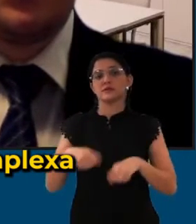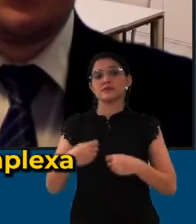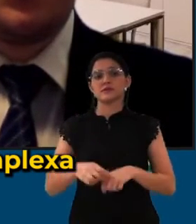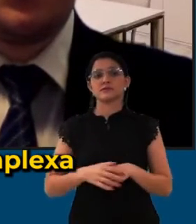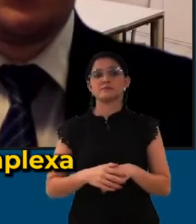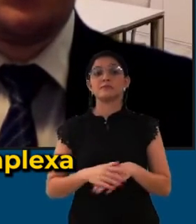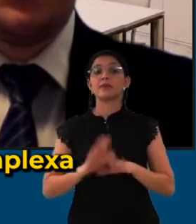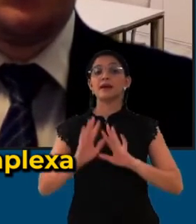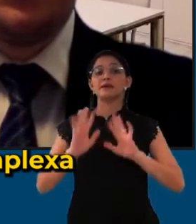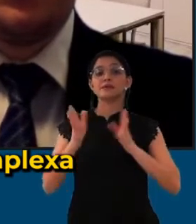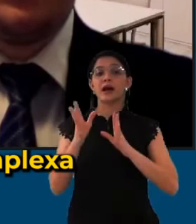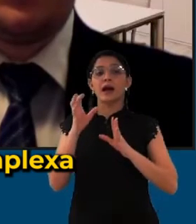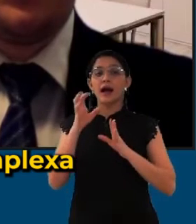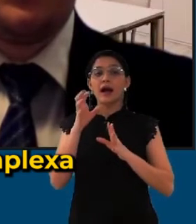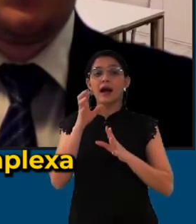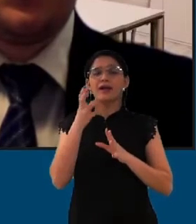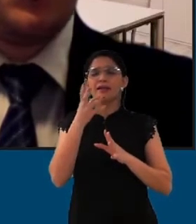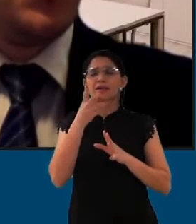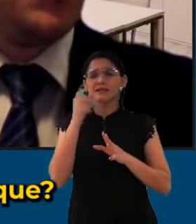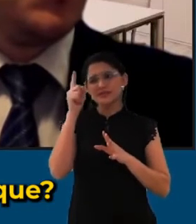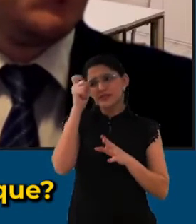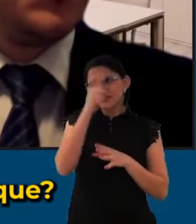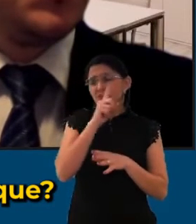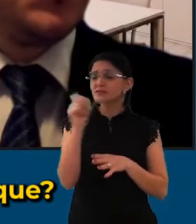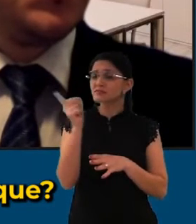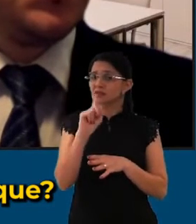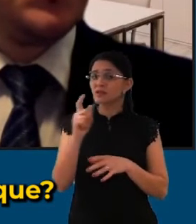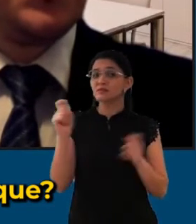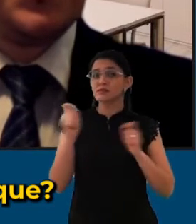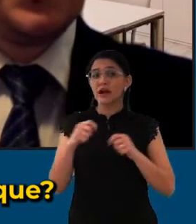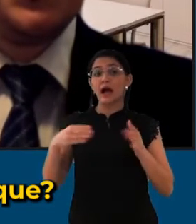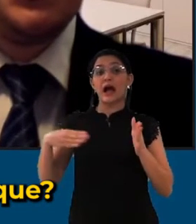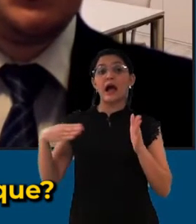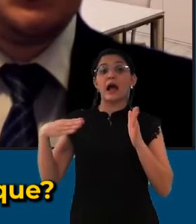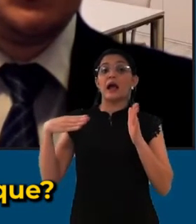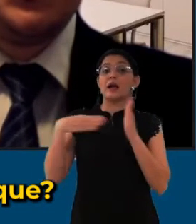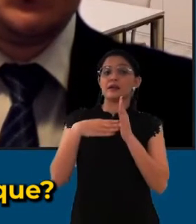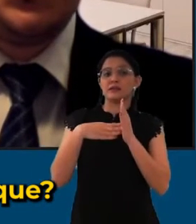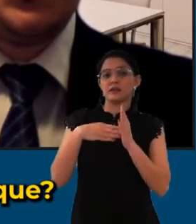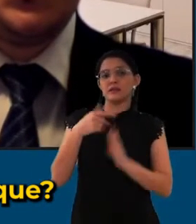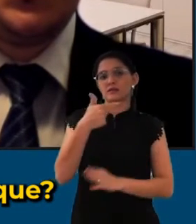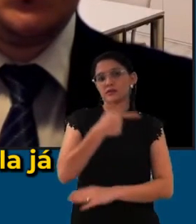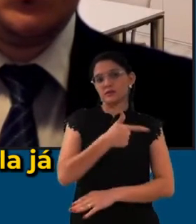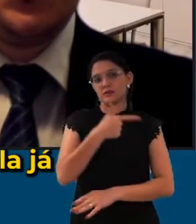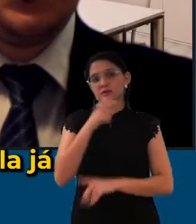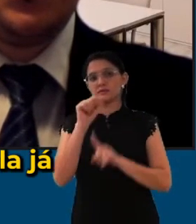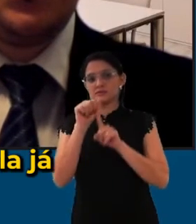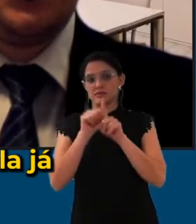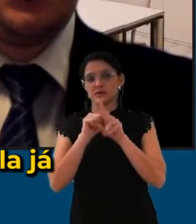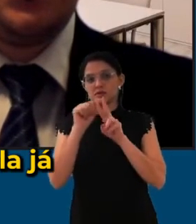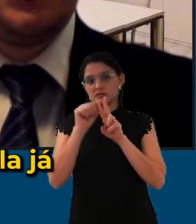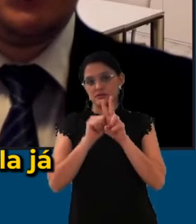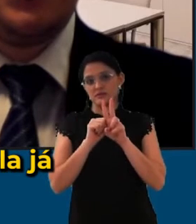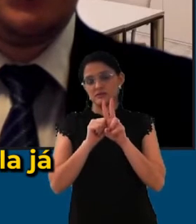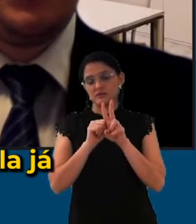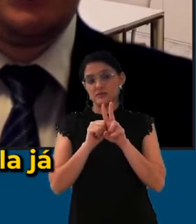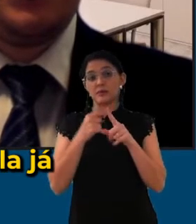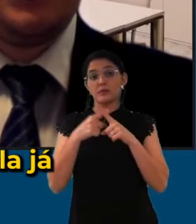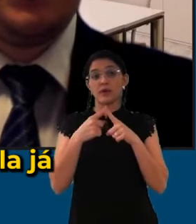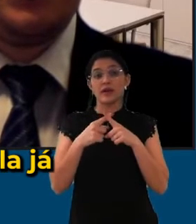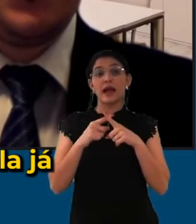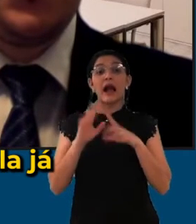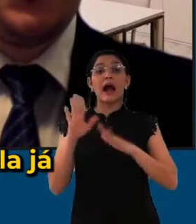vamos assim dizer, uma tarefa tão complexa assim, a gente podia colocar até 2 meses. Por quê? Porque se a empresa resolver